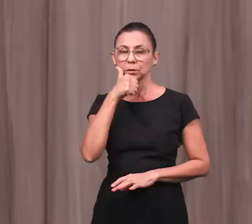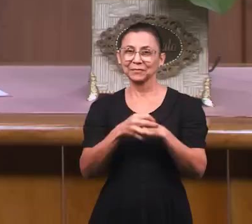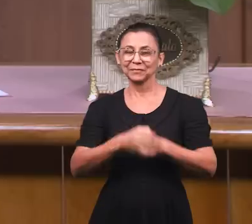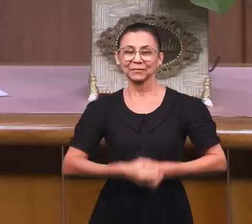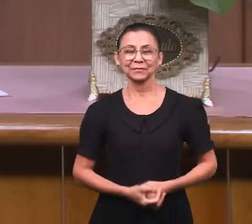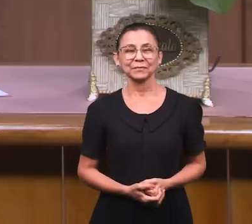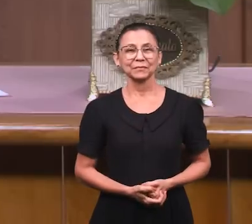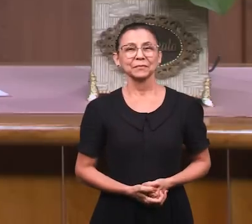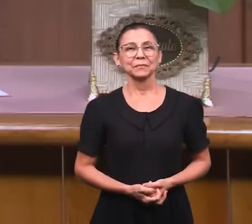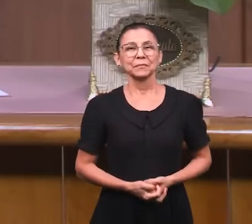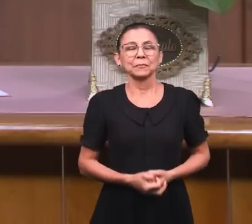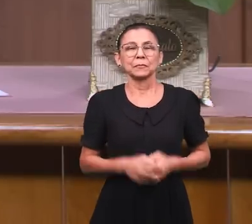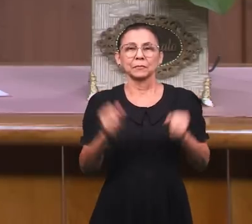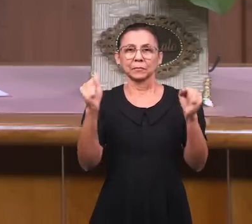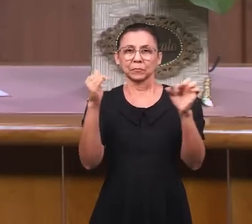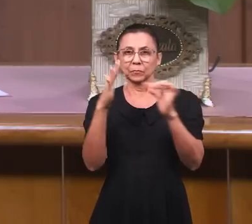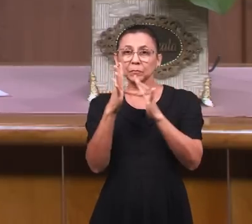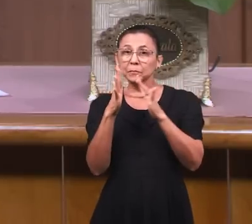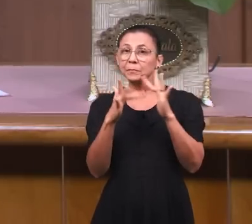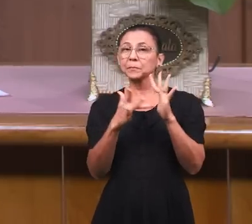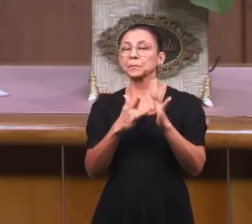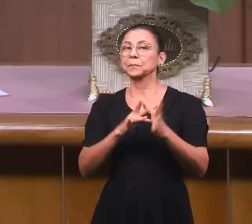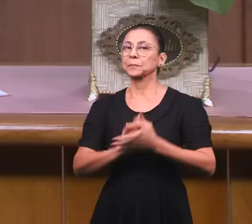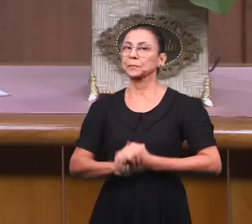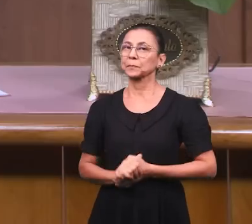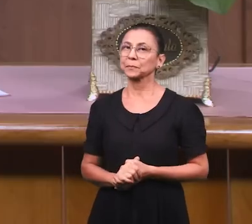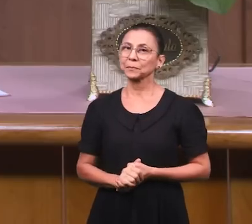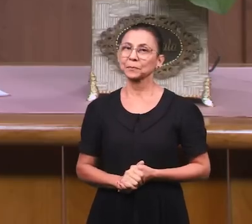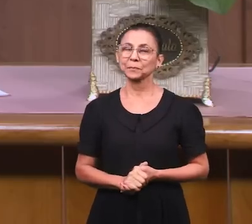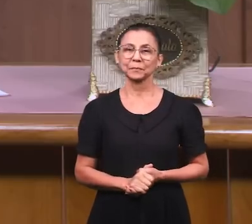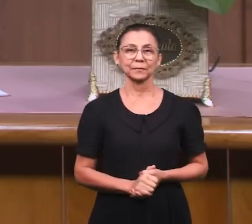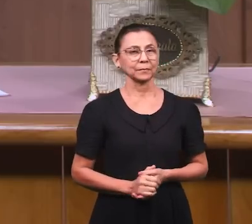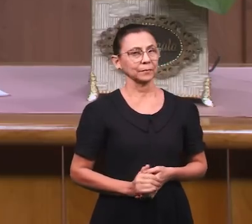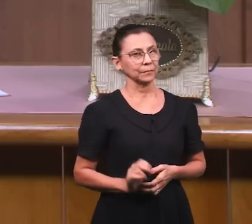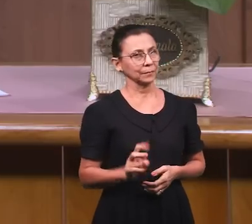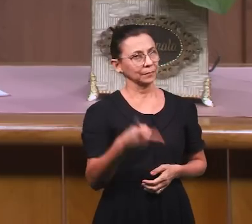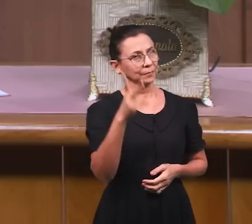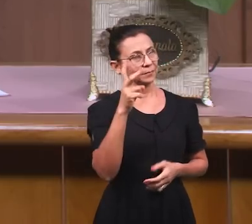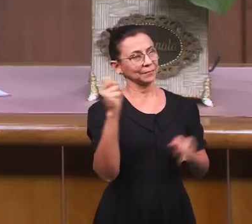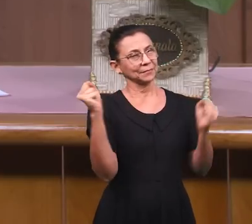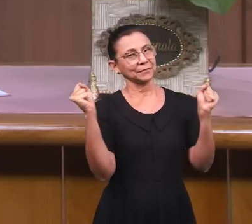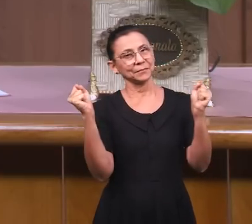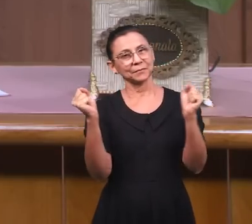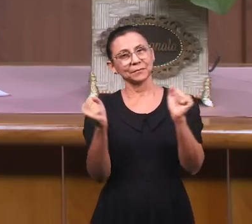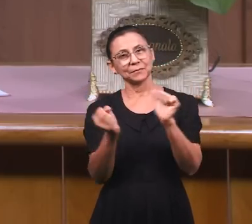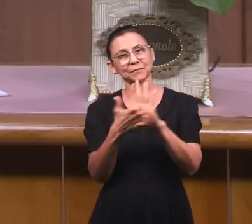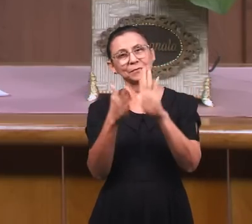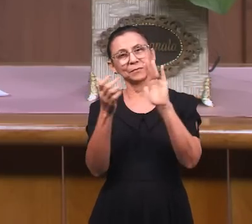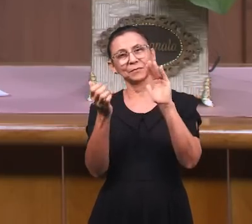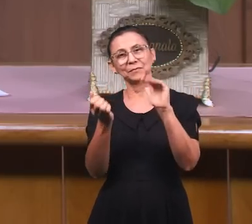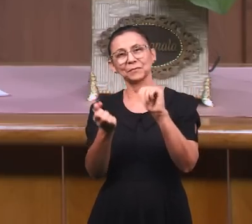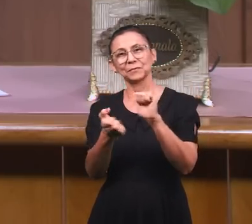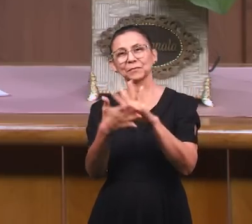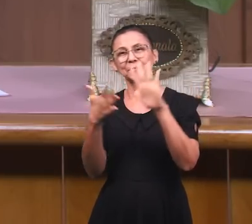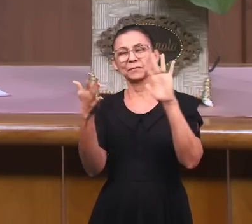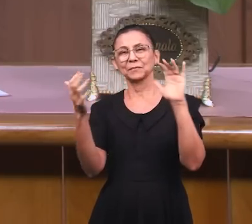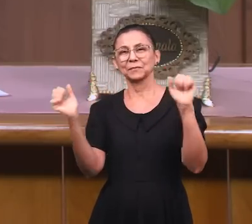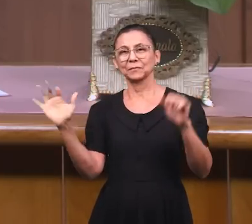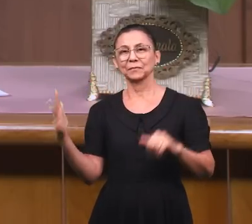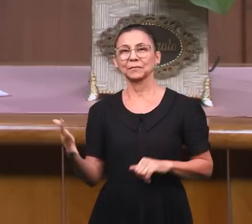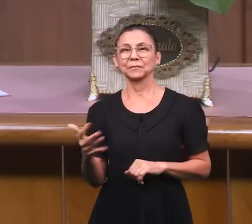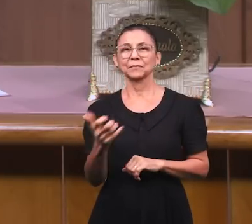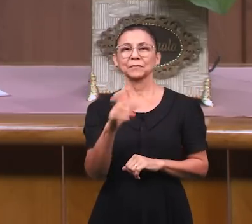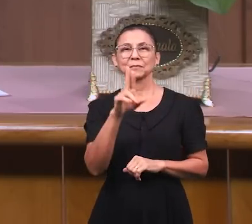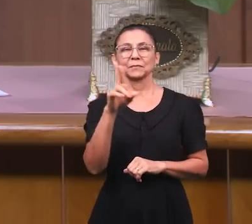filho. Glórias a Jesus. Vamos mais ainda glorificar o Senhor com mais um hino de louvor e